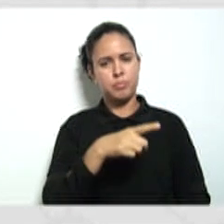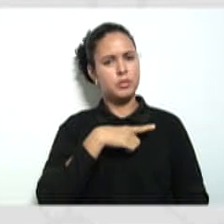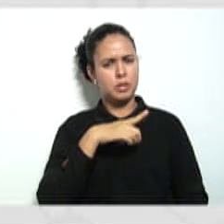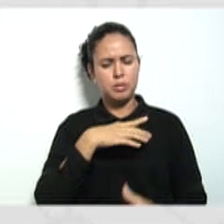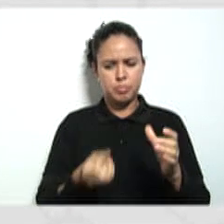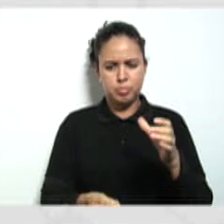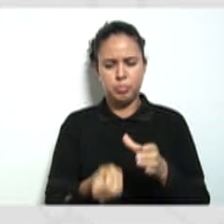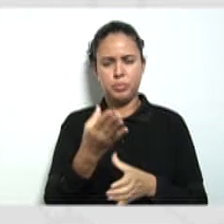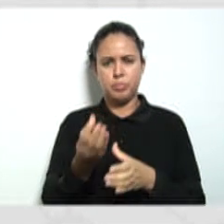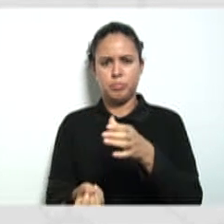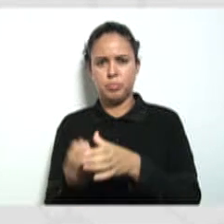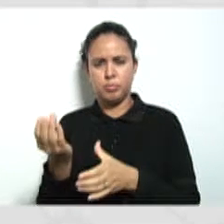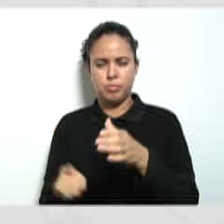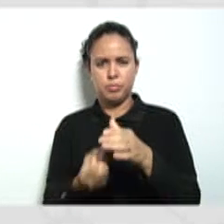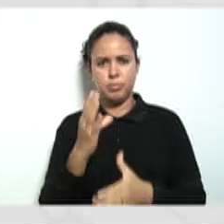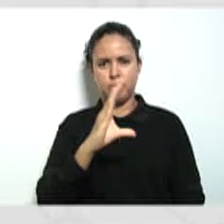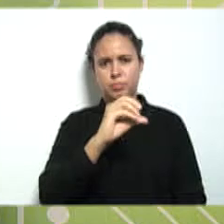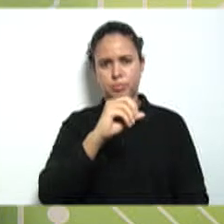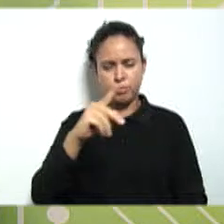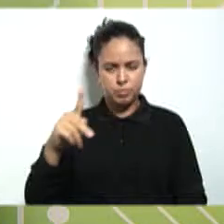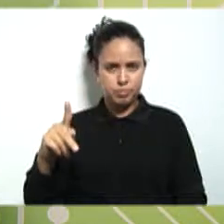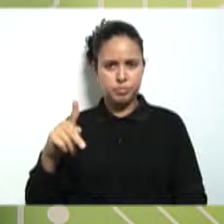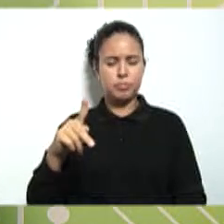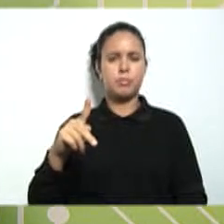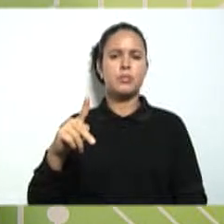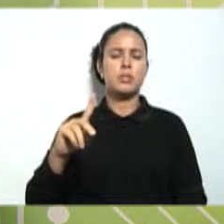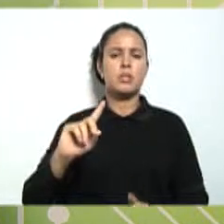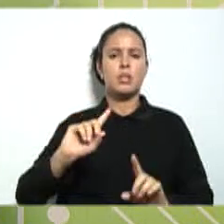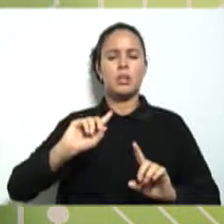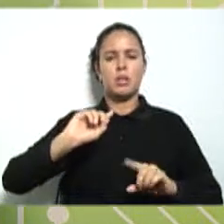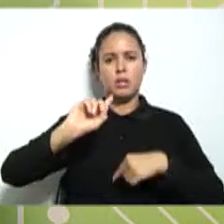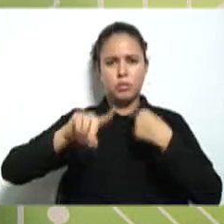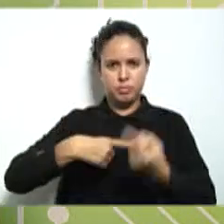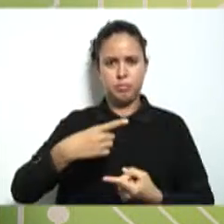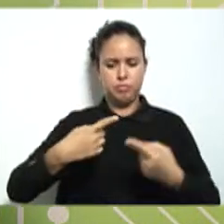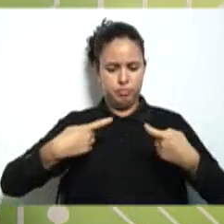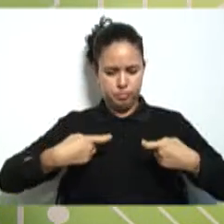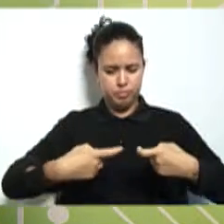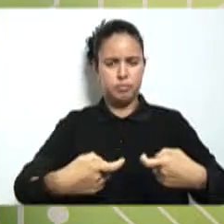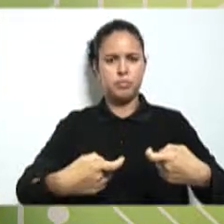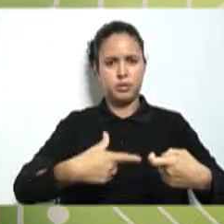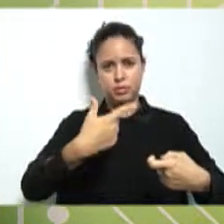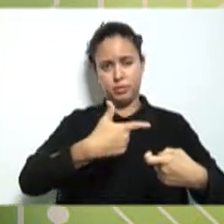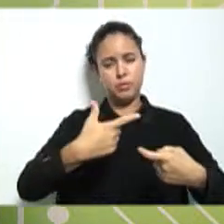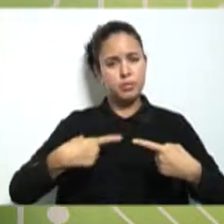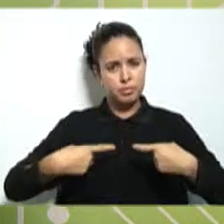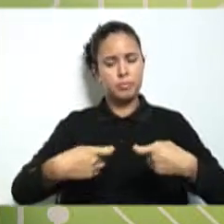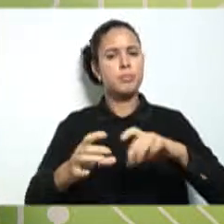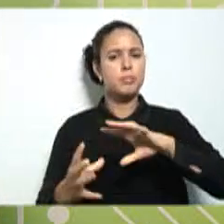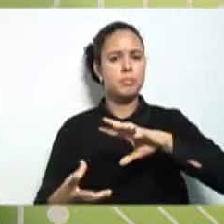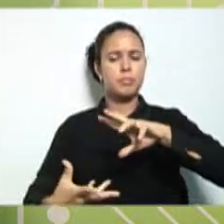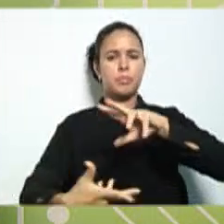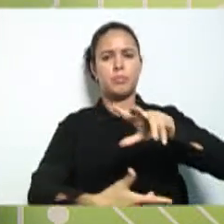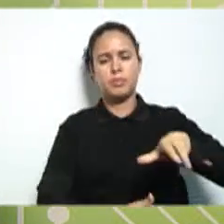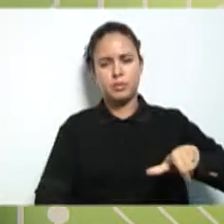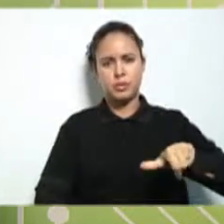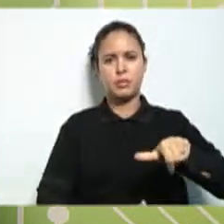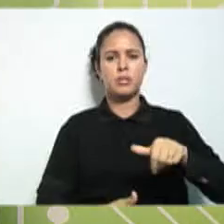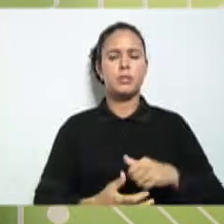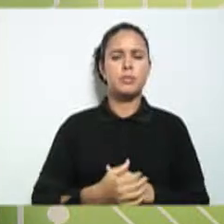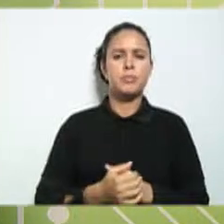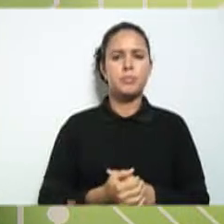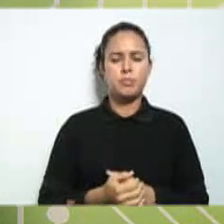da Primeira Guerra Mundial, passa por um período de empobrecimento da população, eles vão superar esse empobrecimento por meio da união. Uma das